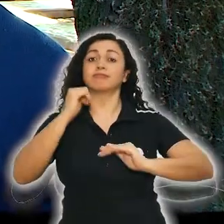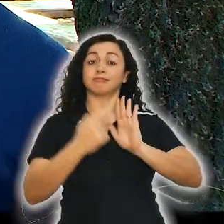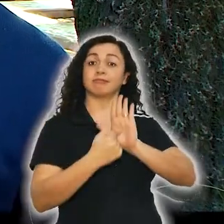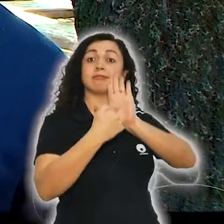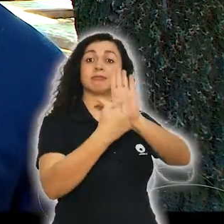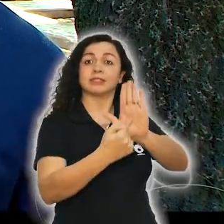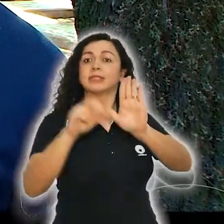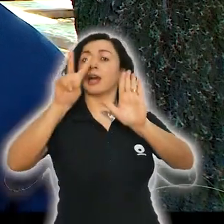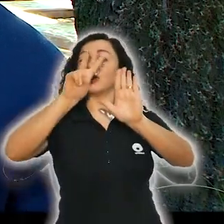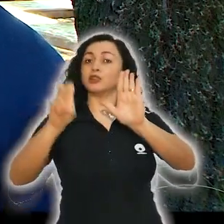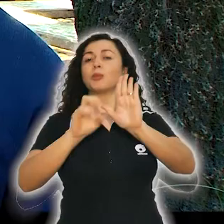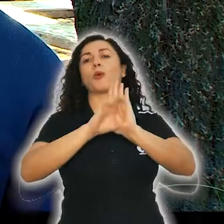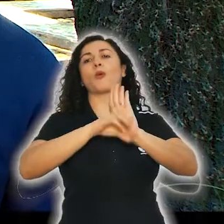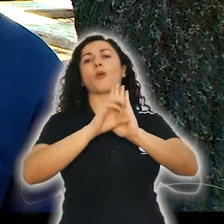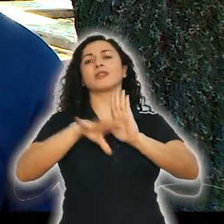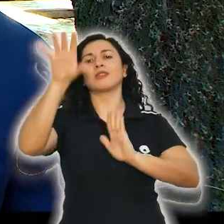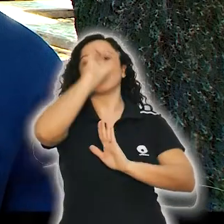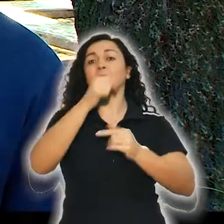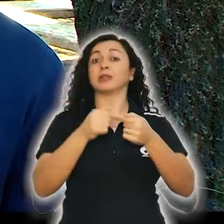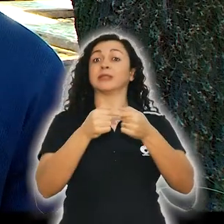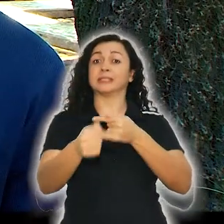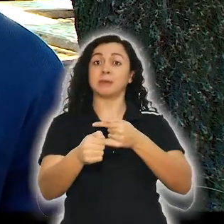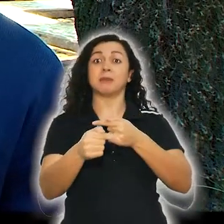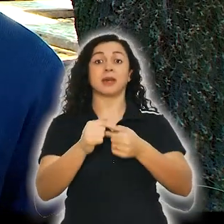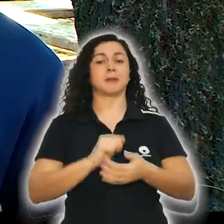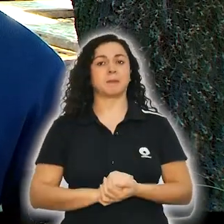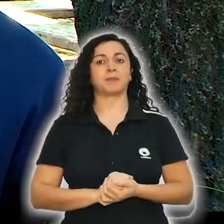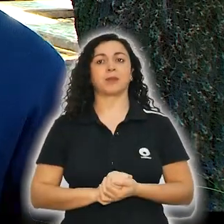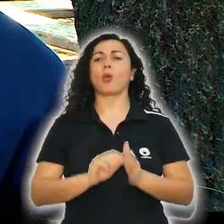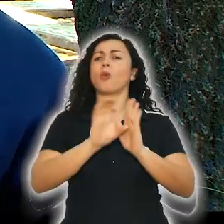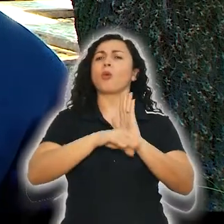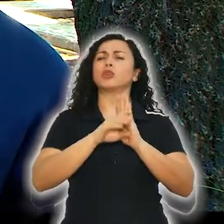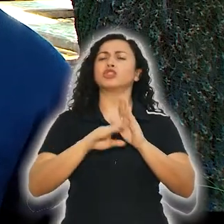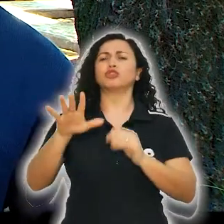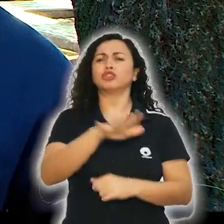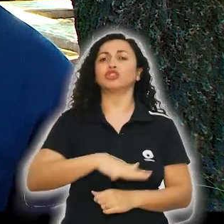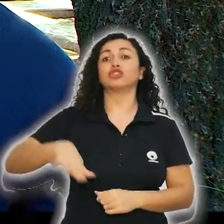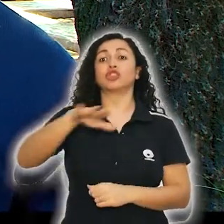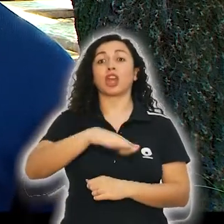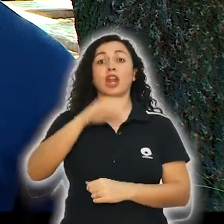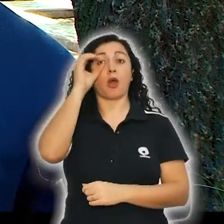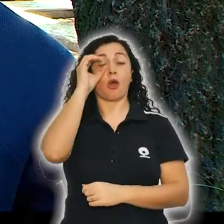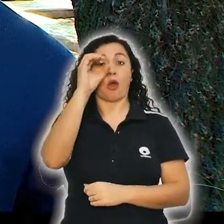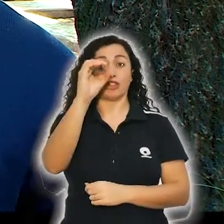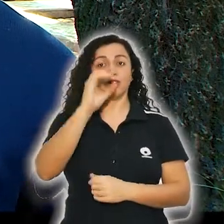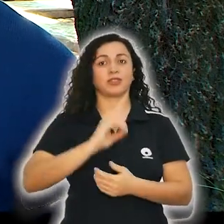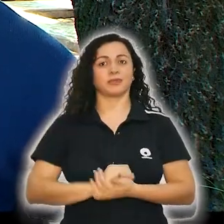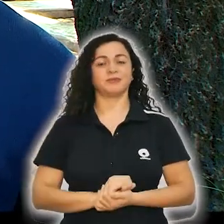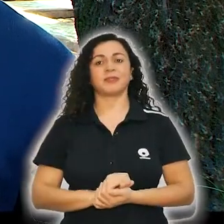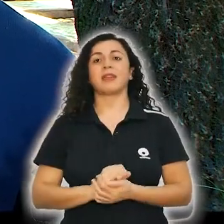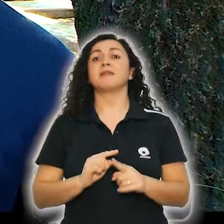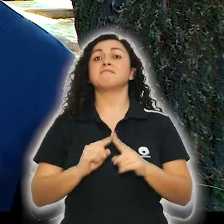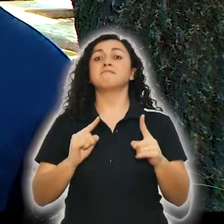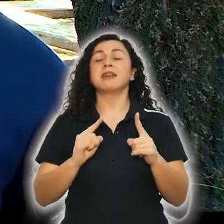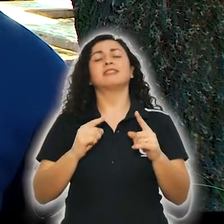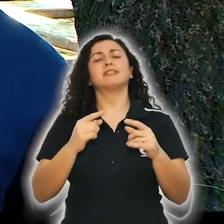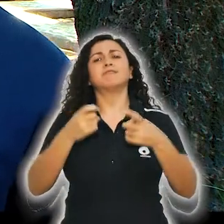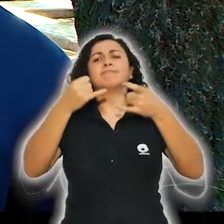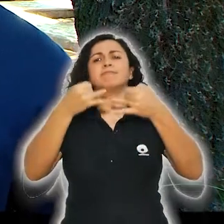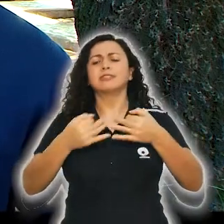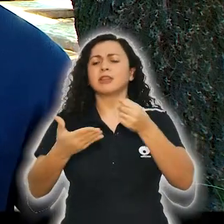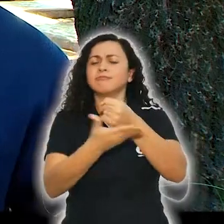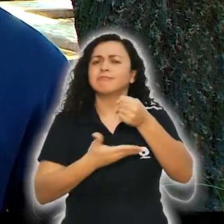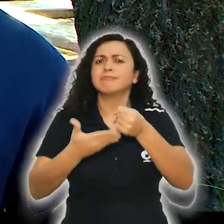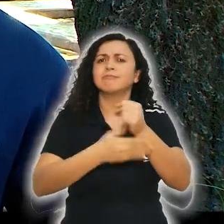apresentação explicando os conceitos que a gente aprendeu durante essa semana. O conceito geral é ótica. Então, a gente vai aplicar desde os conceitos